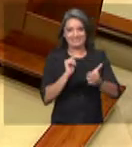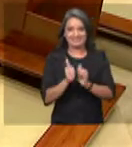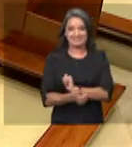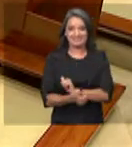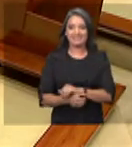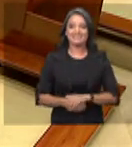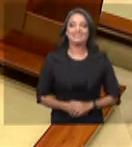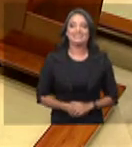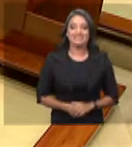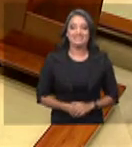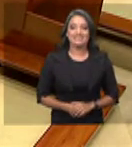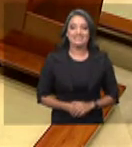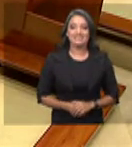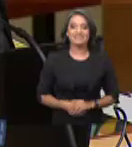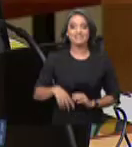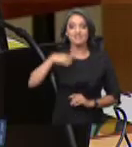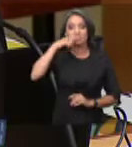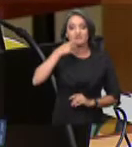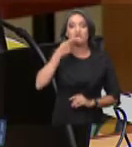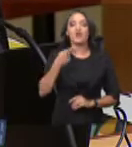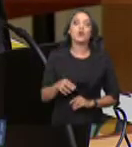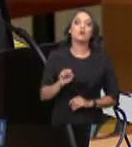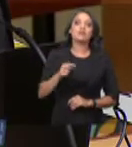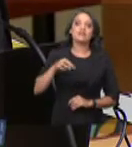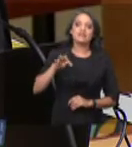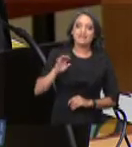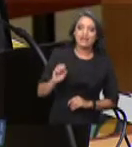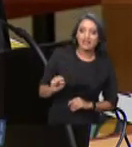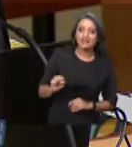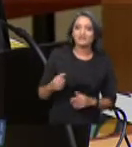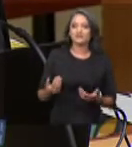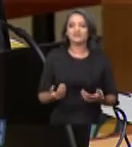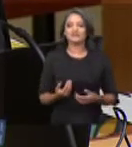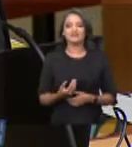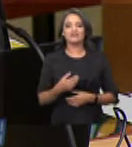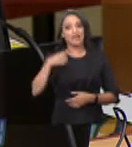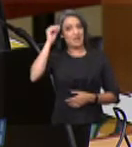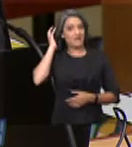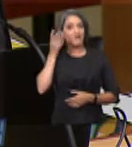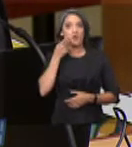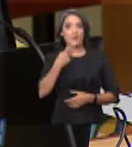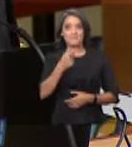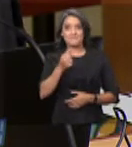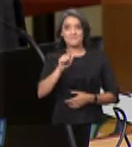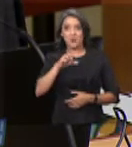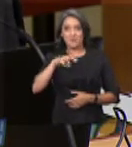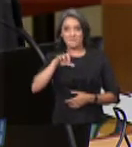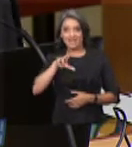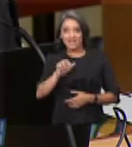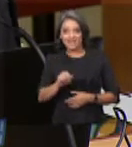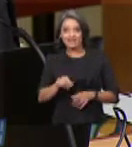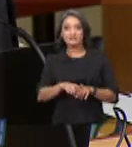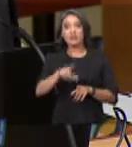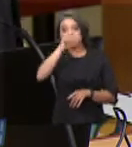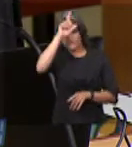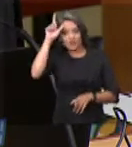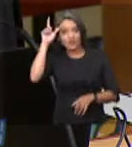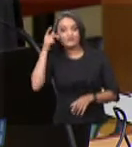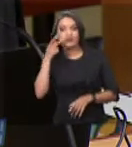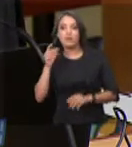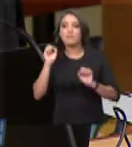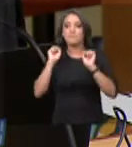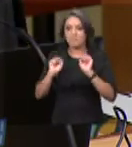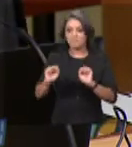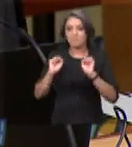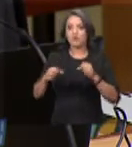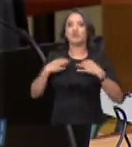Santos também para que o ministro para que o ministro Lewandowski não fique bravo pode levar